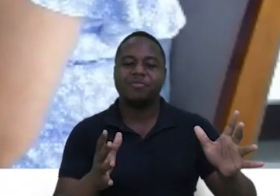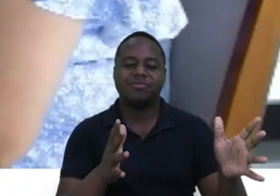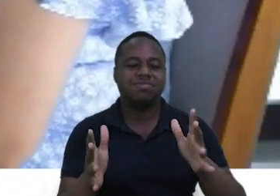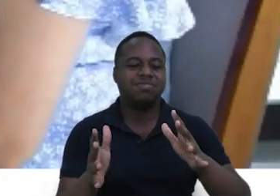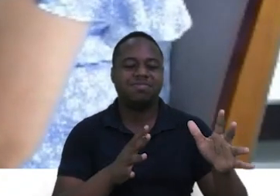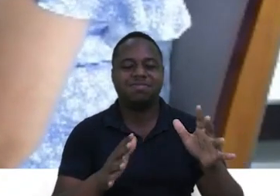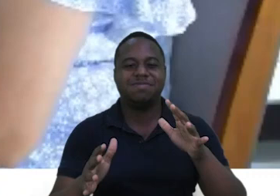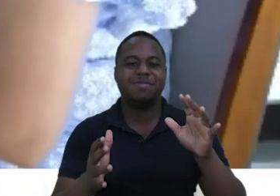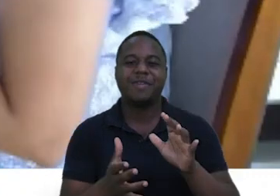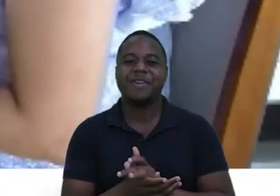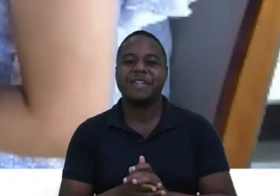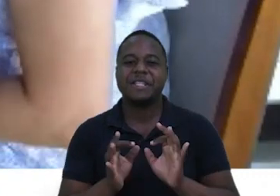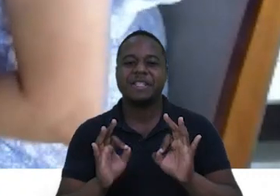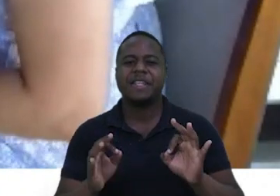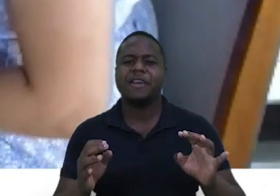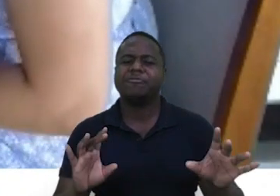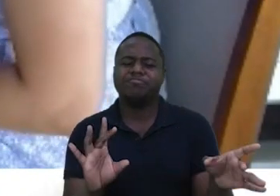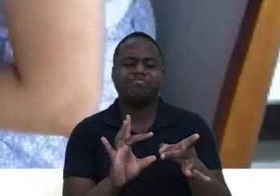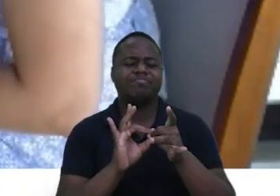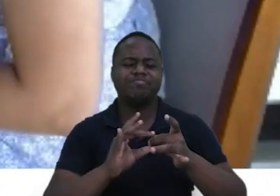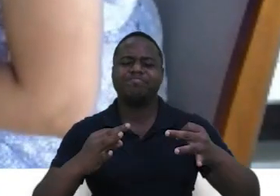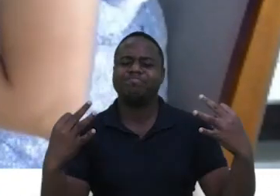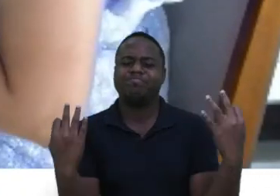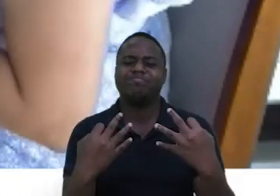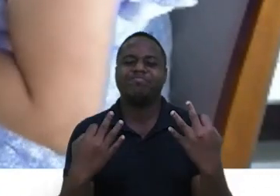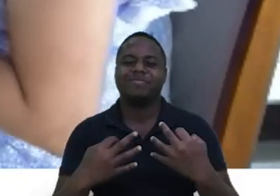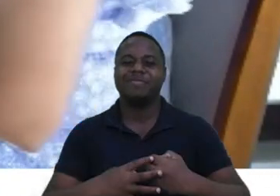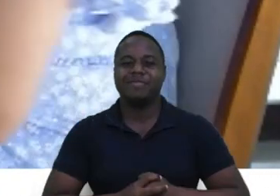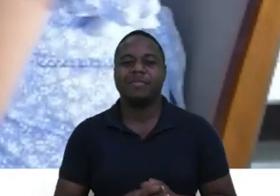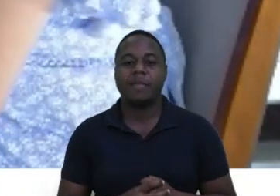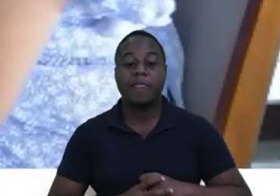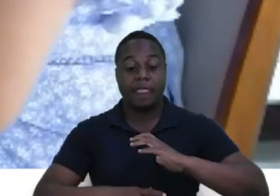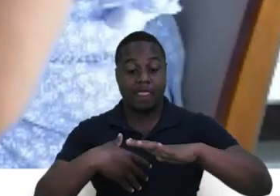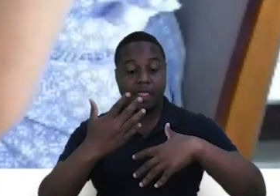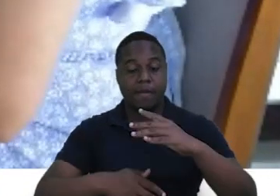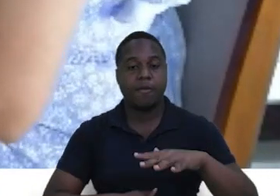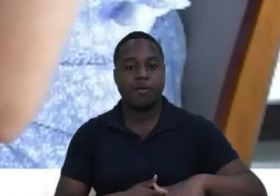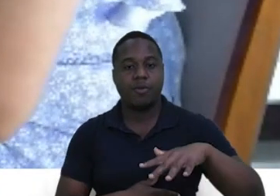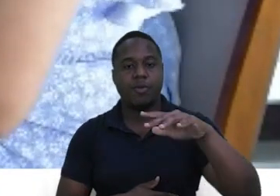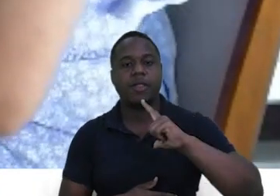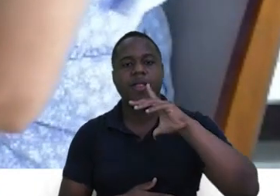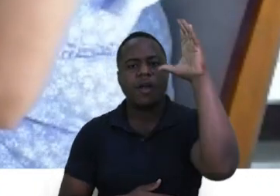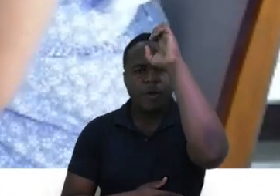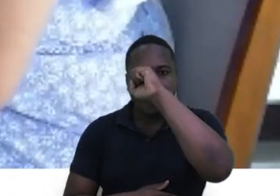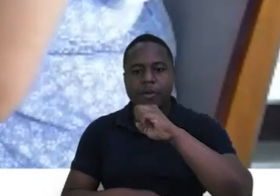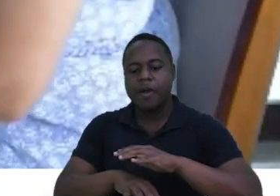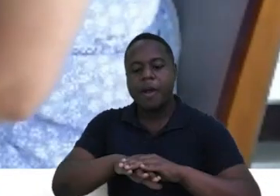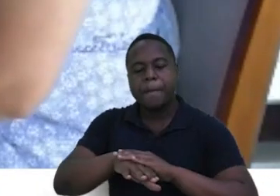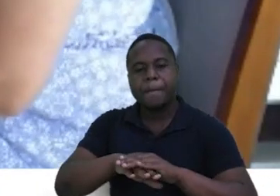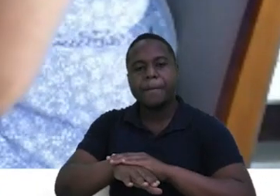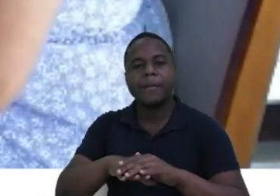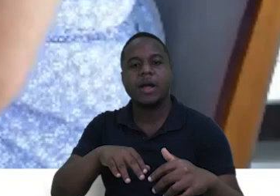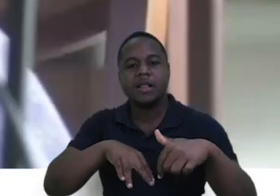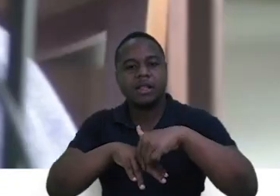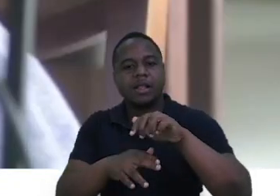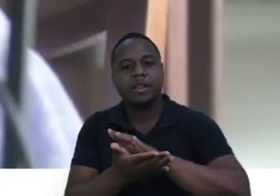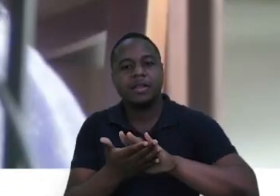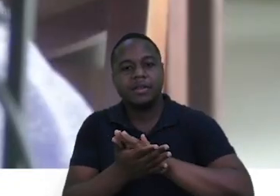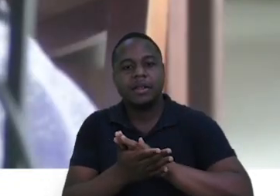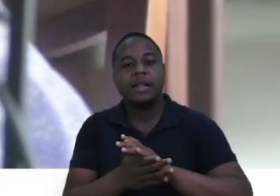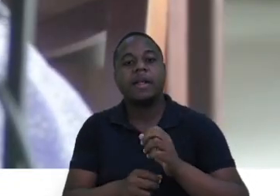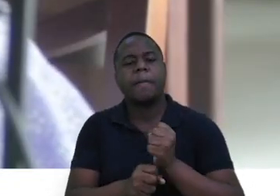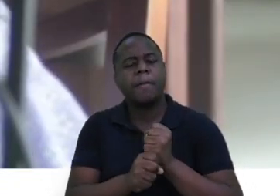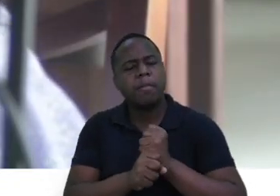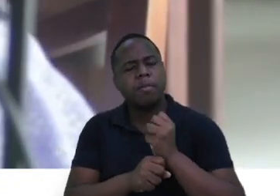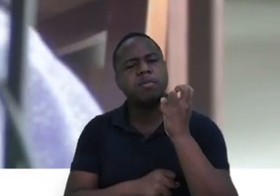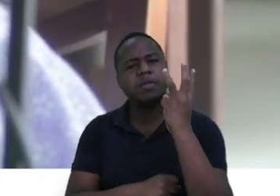É. Certo. É uma conexão perfeita. Exato. Fez aulas de forró na escola chamada Pés Descalços por